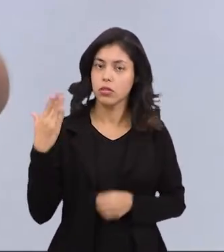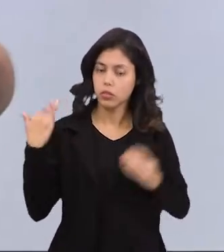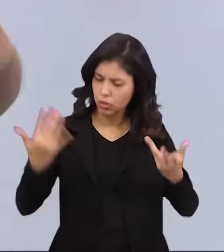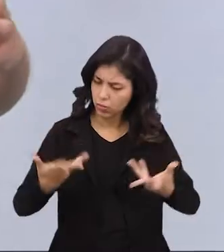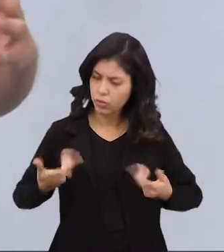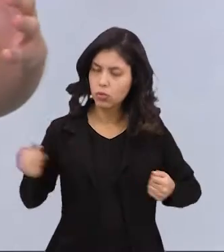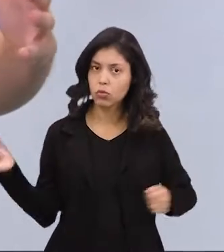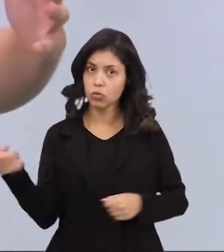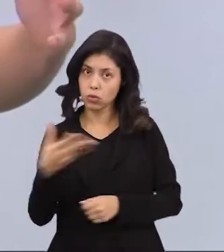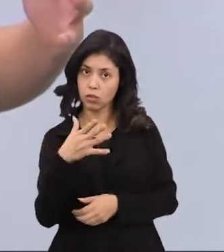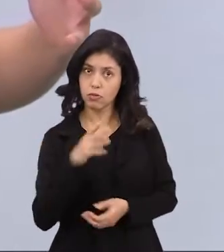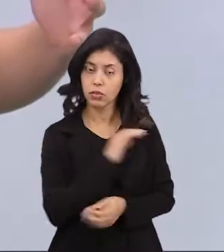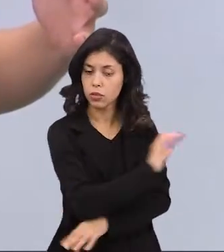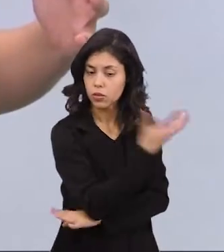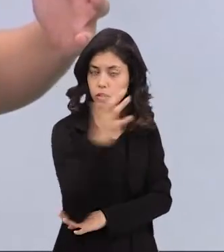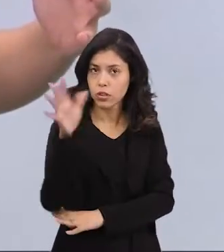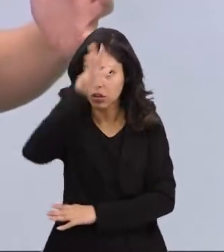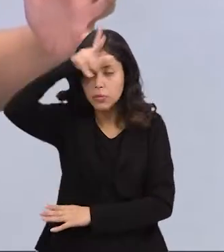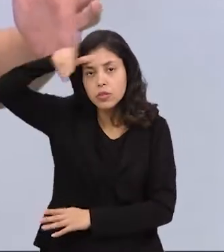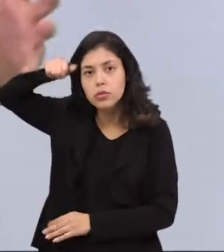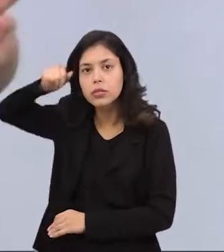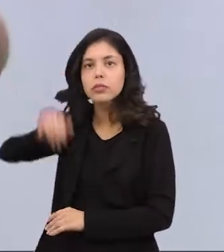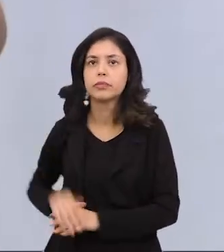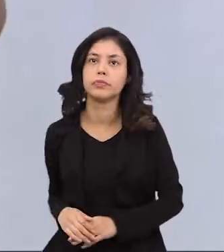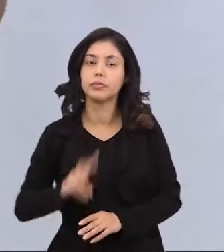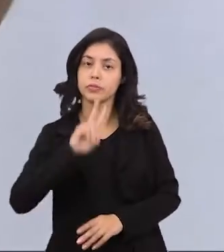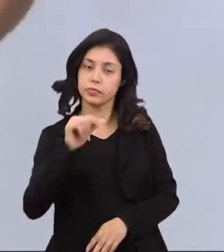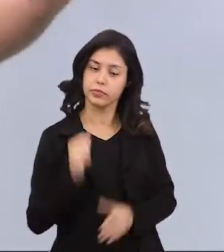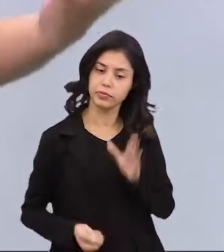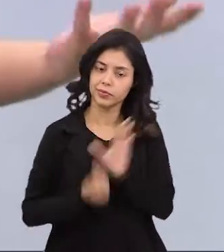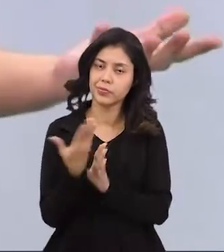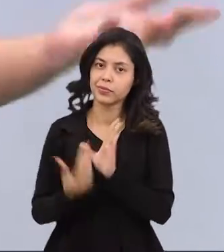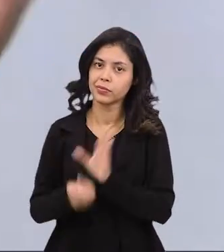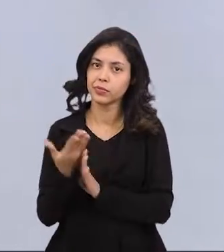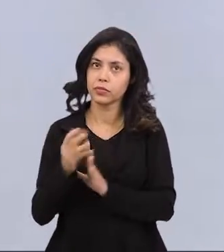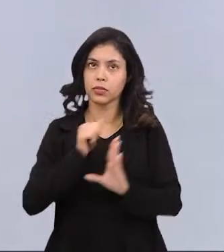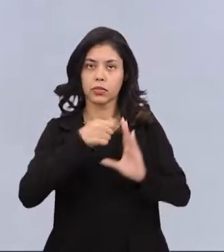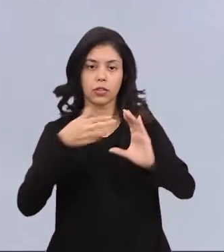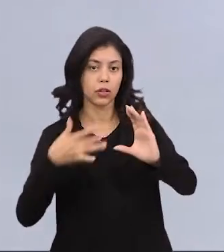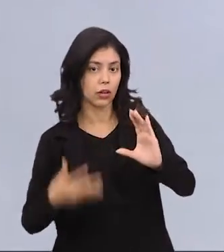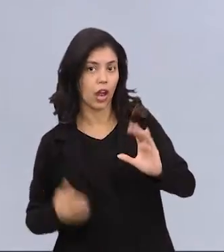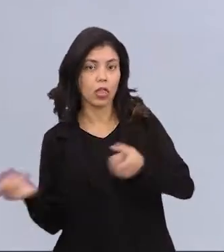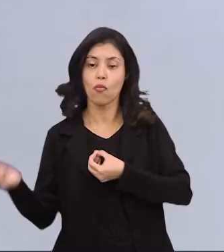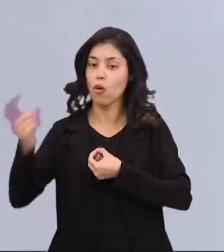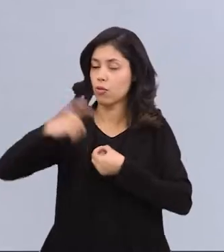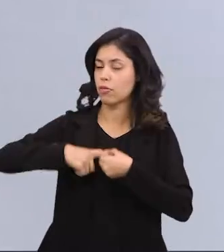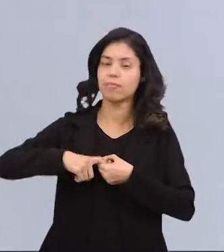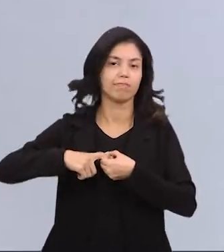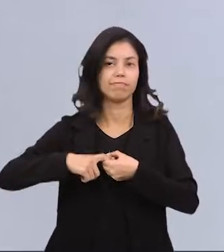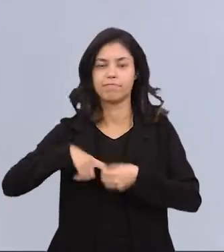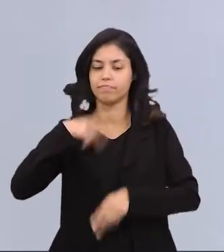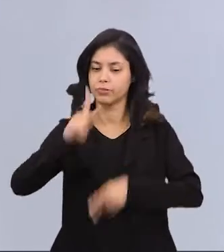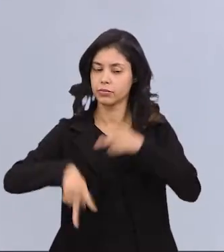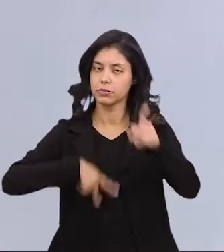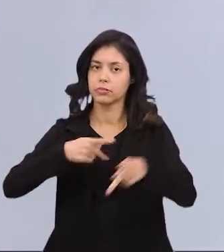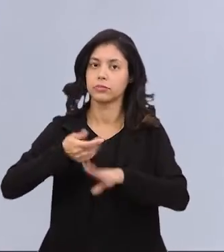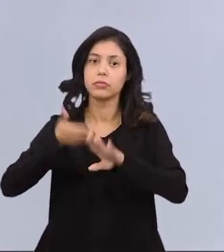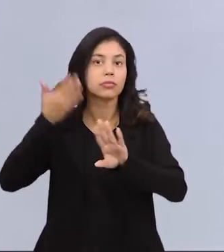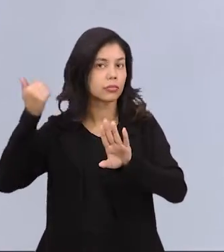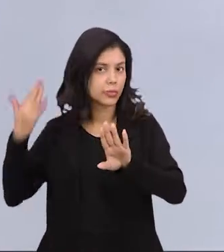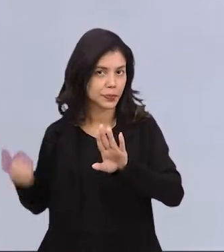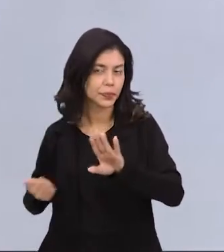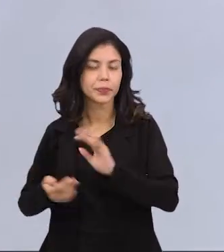habitando novas áreas da floresta amazônica, eles foram se especiando, porque eles não voltaram para a população